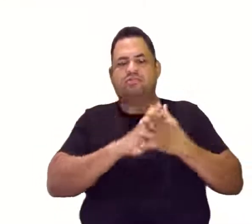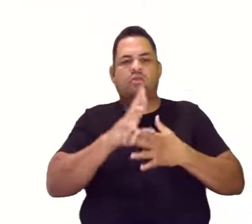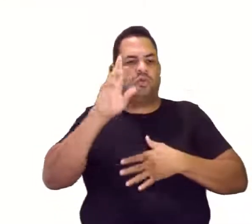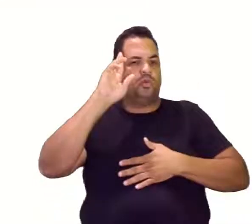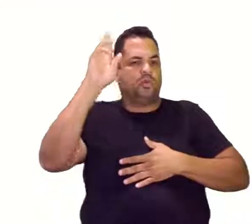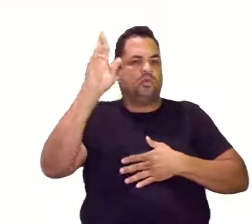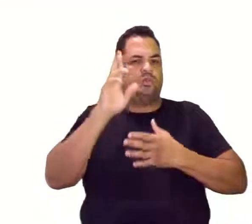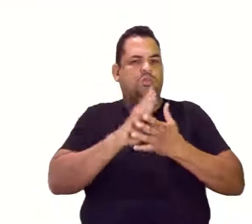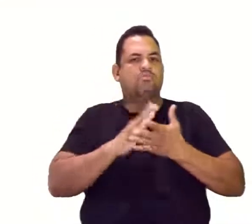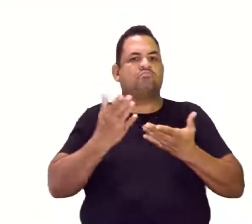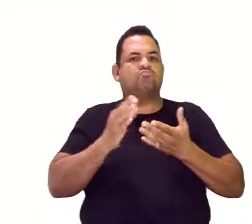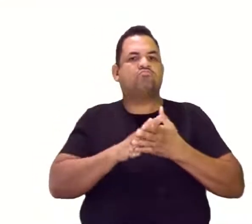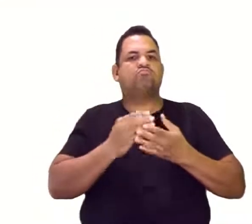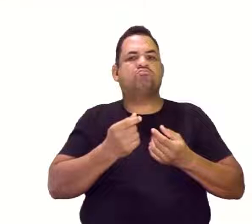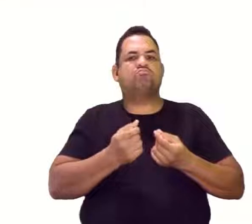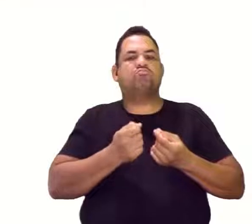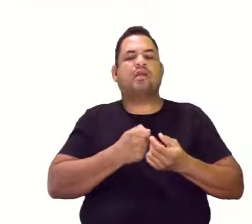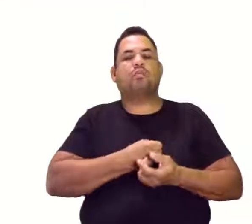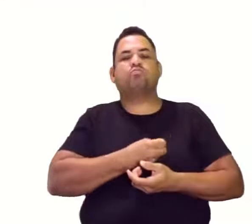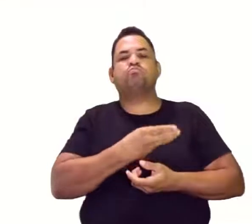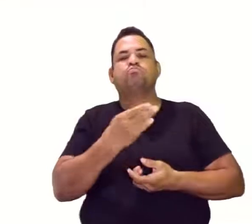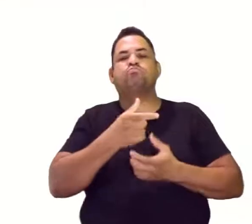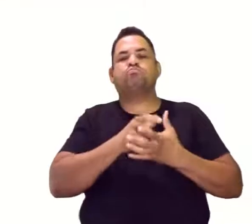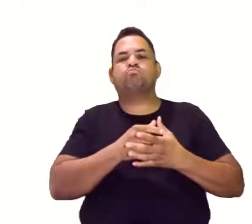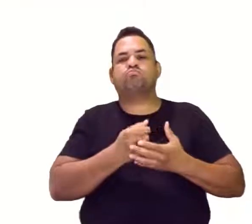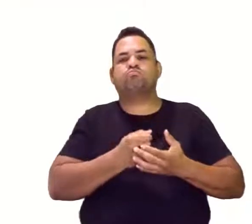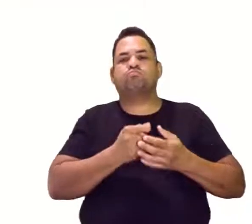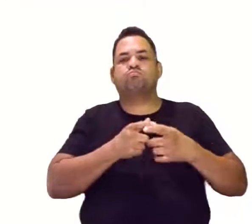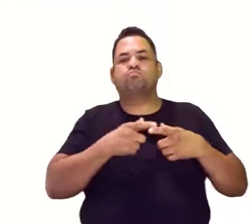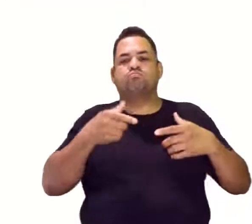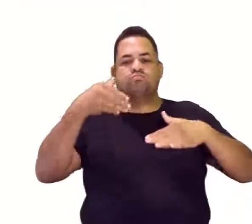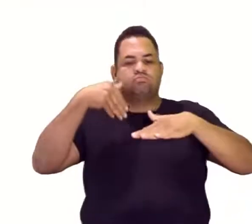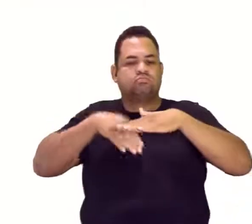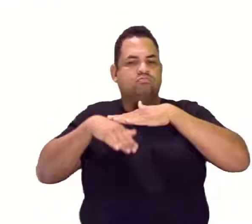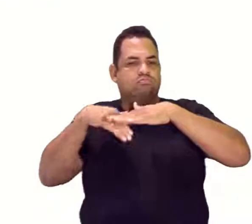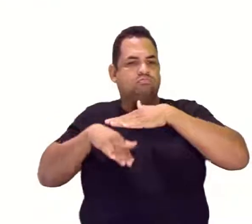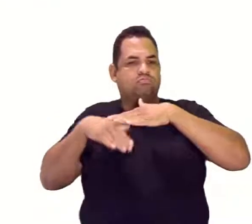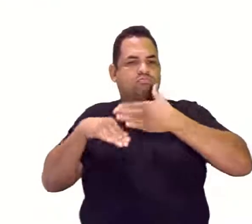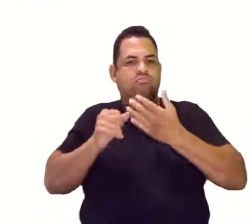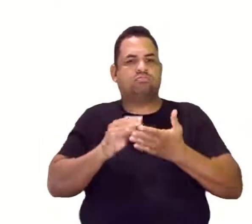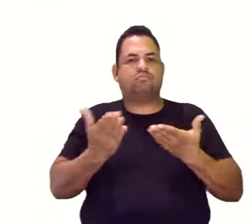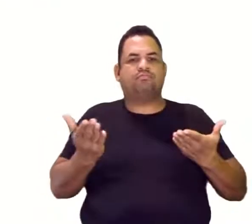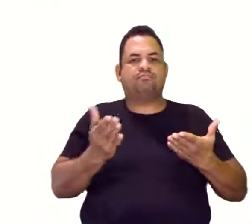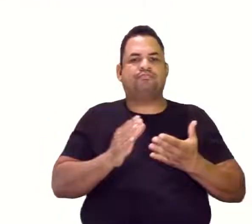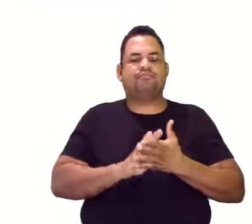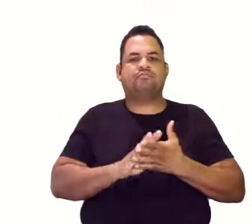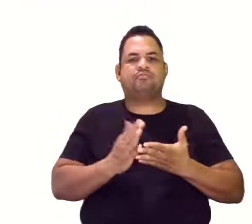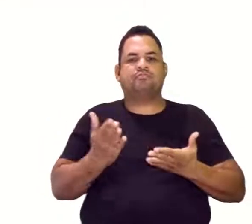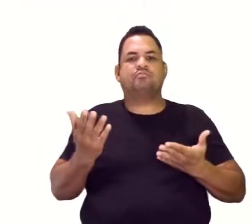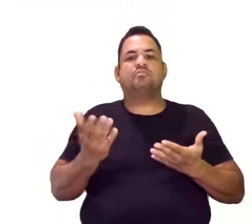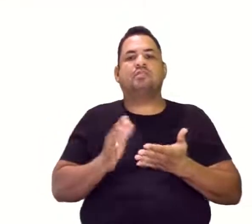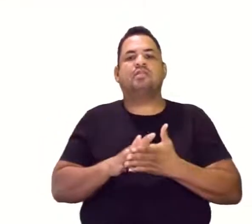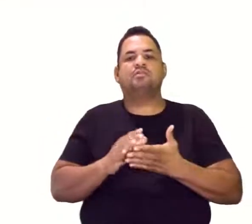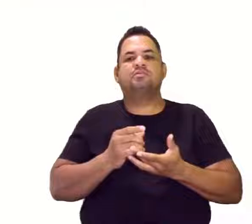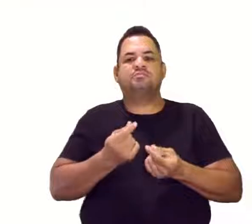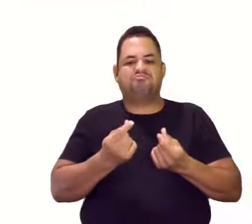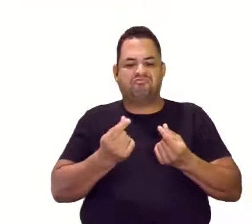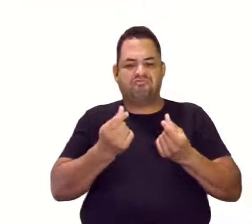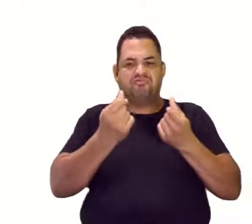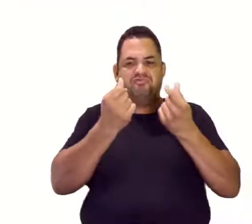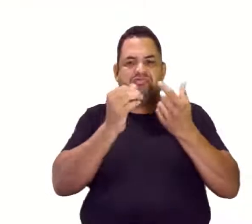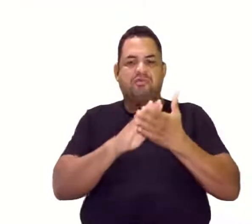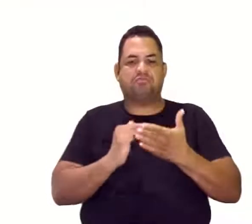gerência pretende aumentar a quantidade estocada do perfume do tipo que gerou